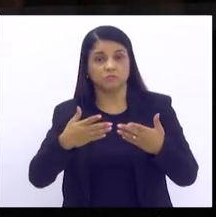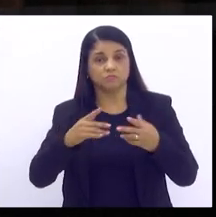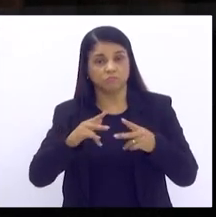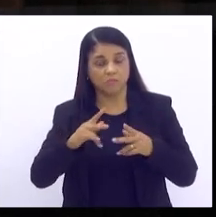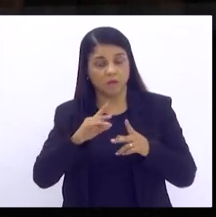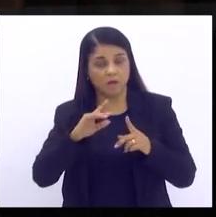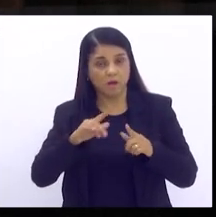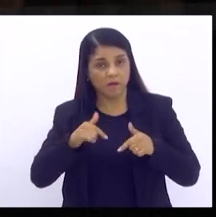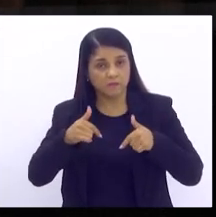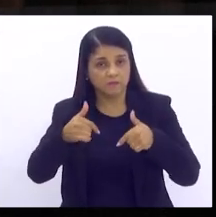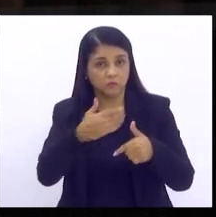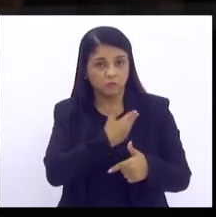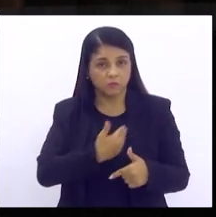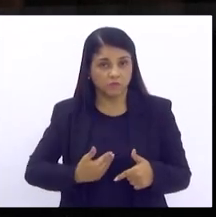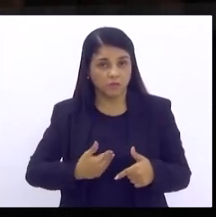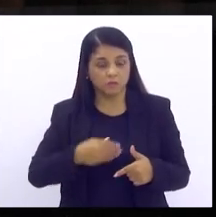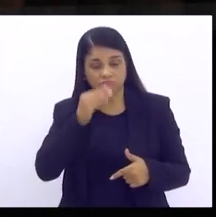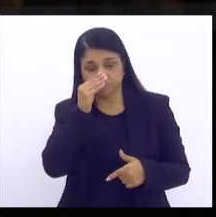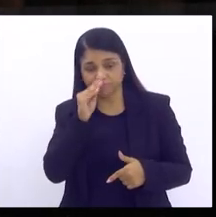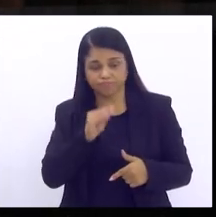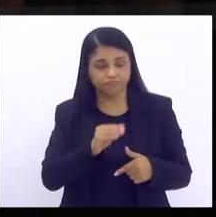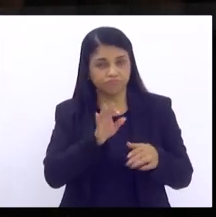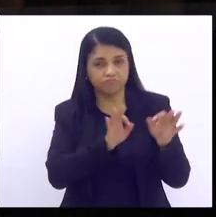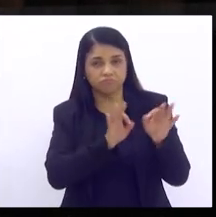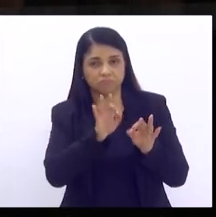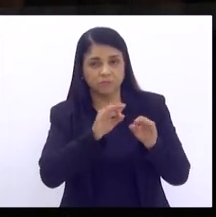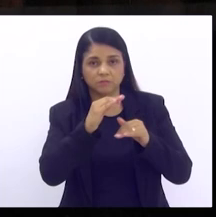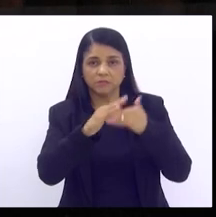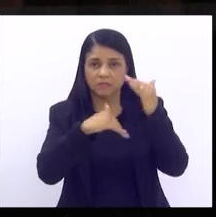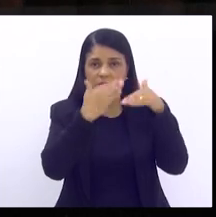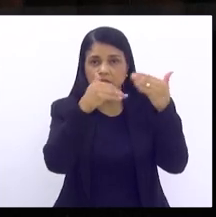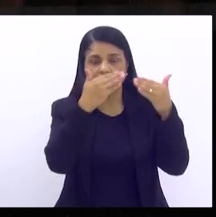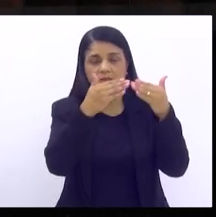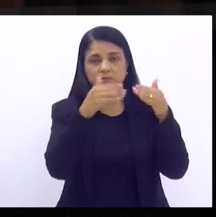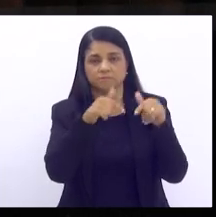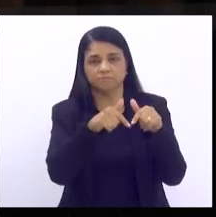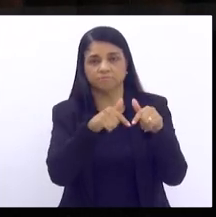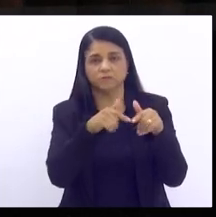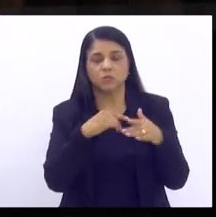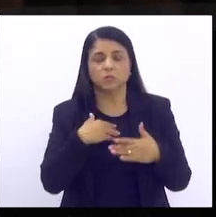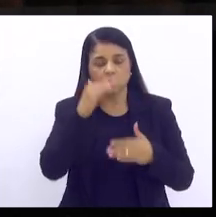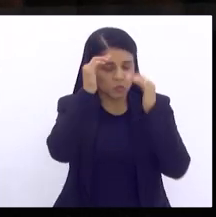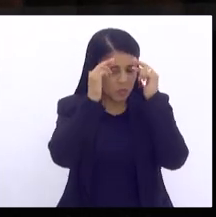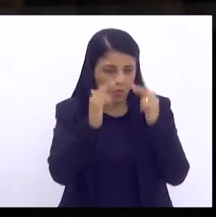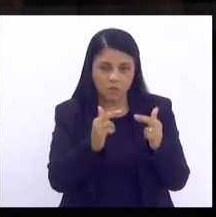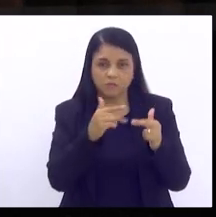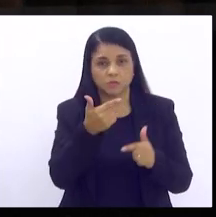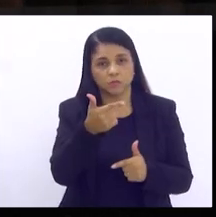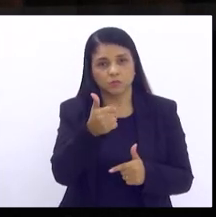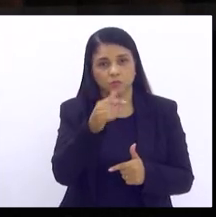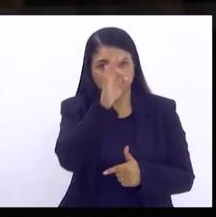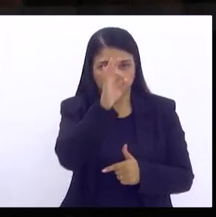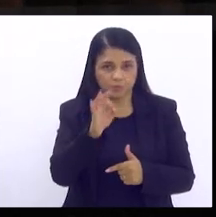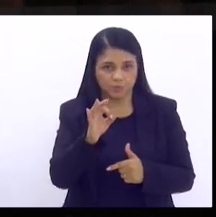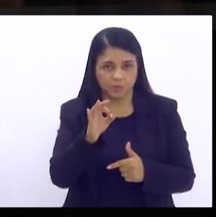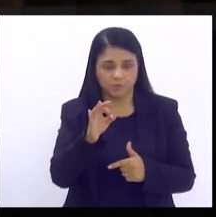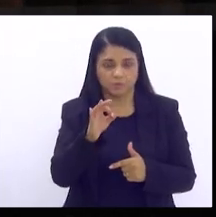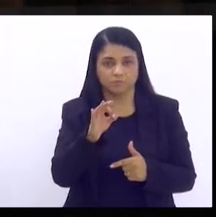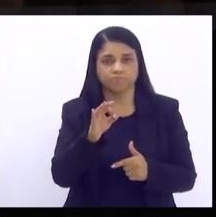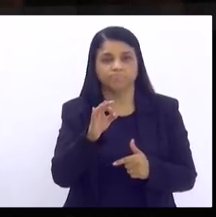prática, ignora o plano de cargos e carreiras e não respeita os 12% entre os níveis dos